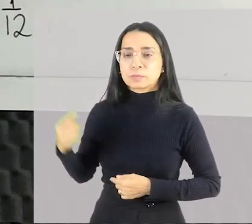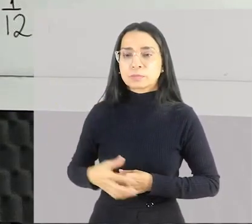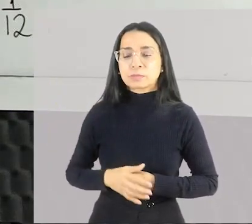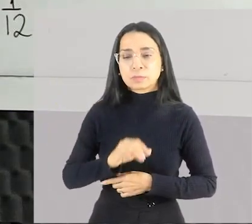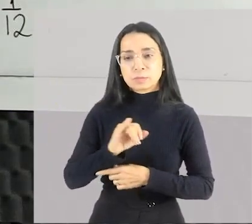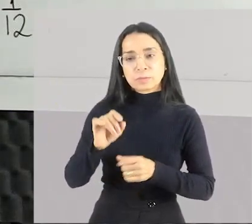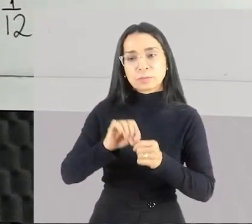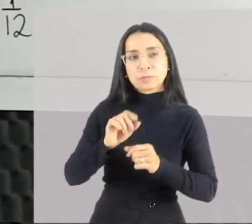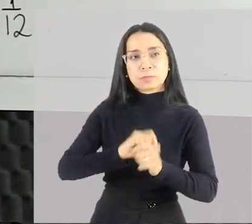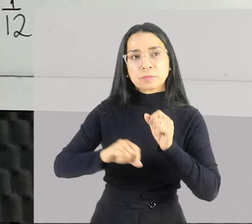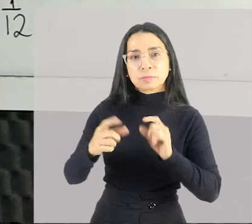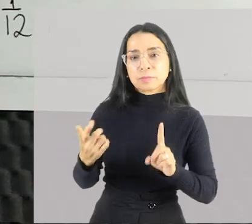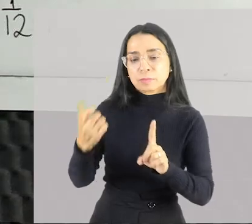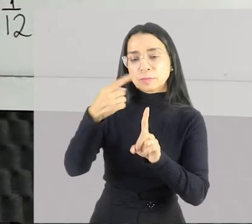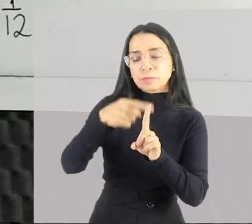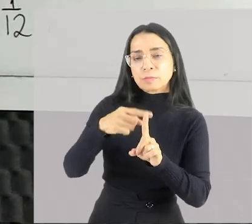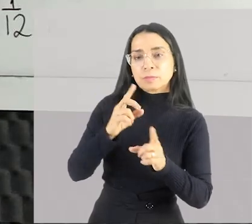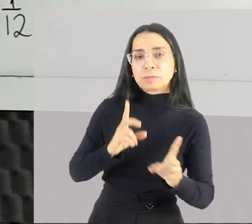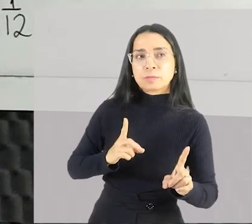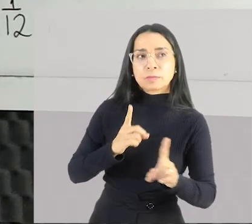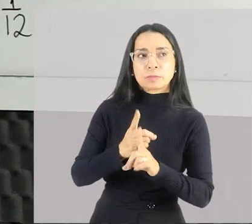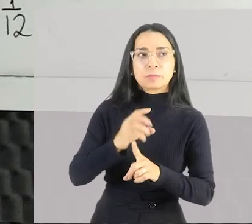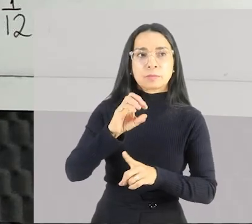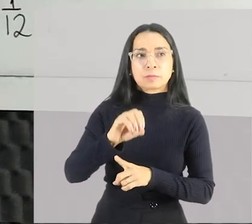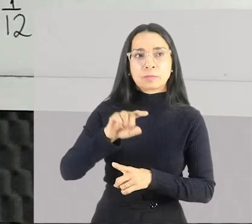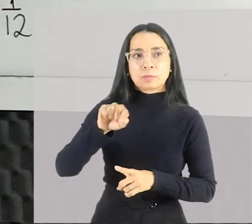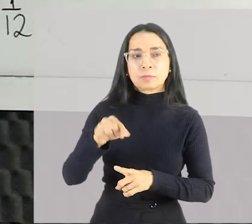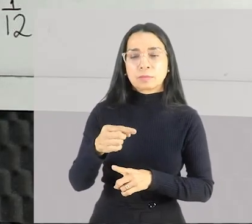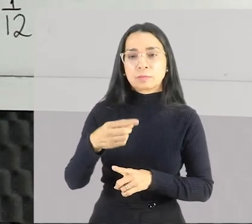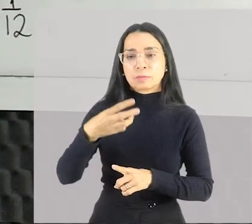se você fizer somatório você vai encontrar